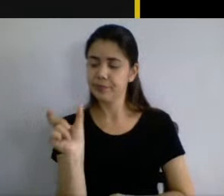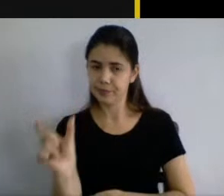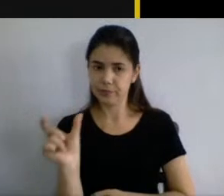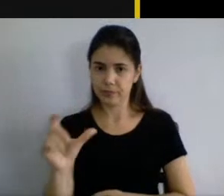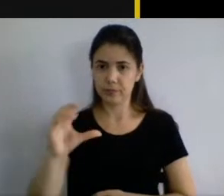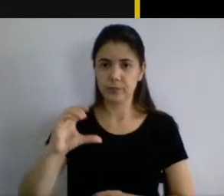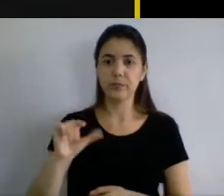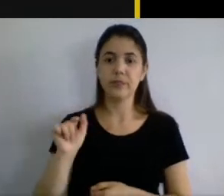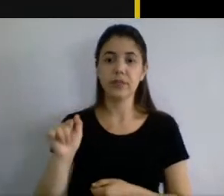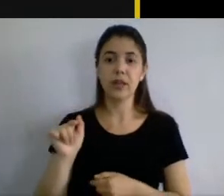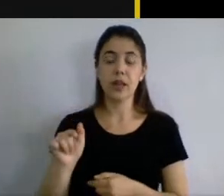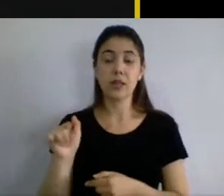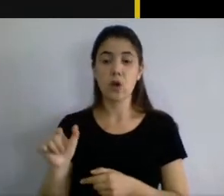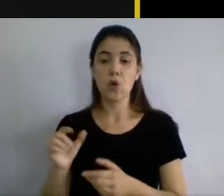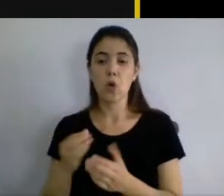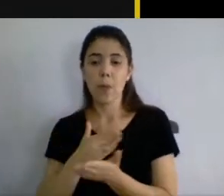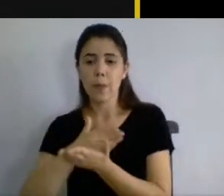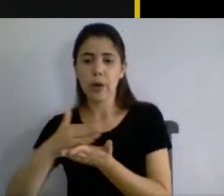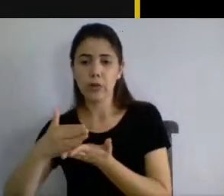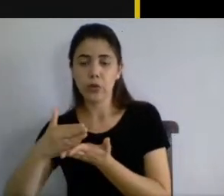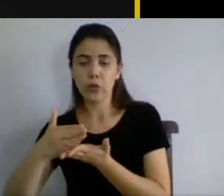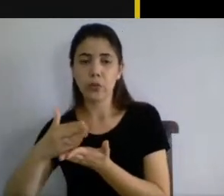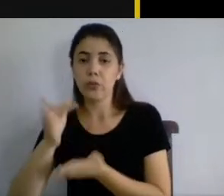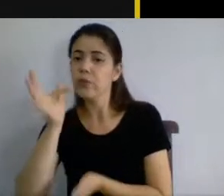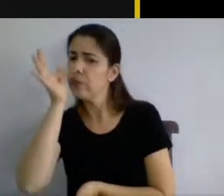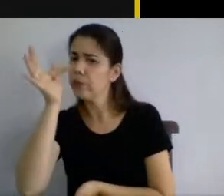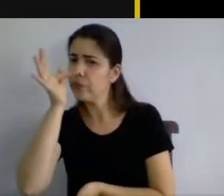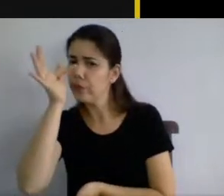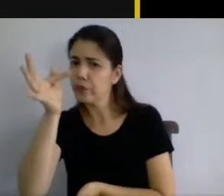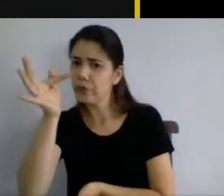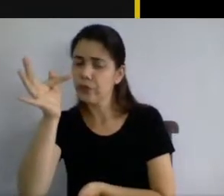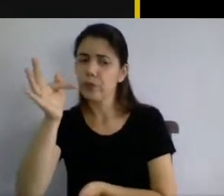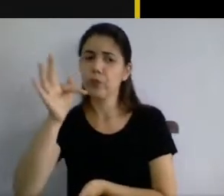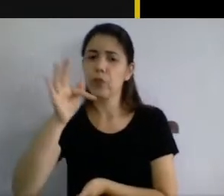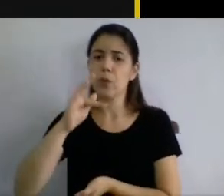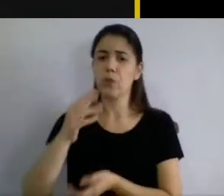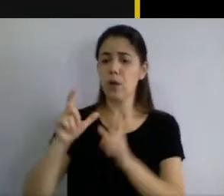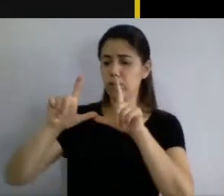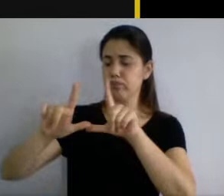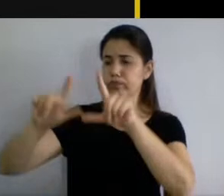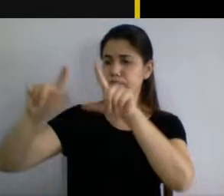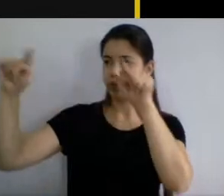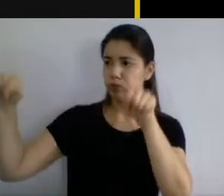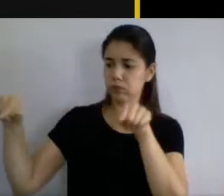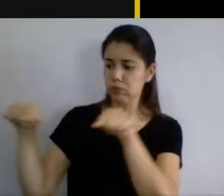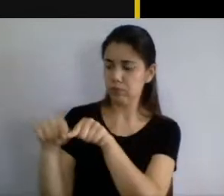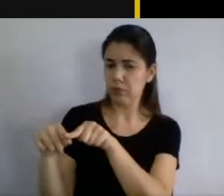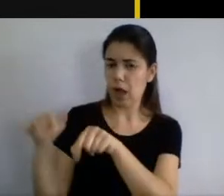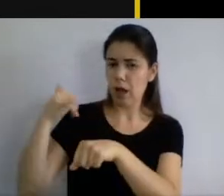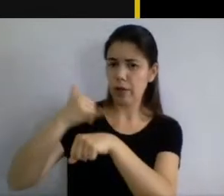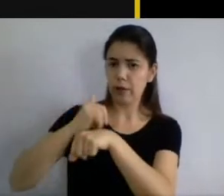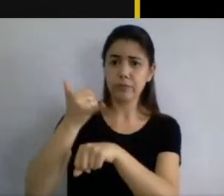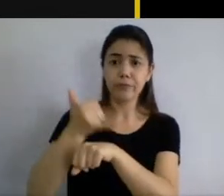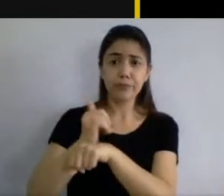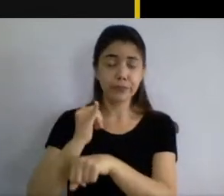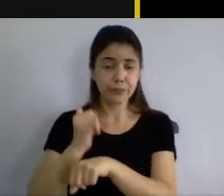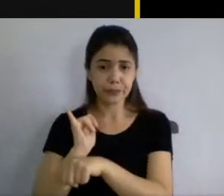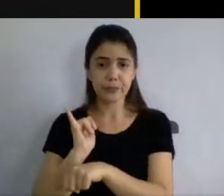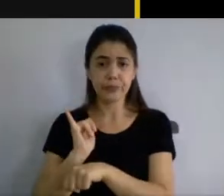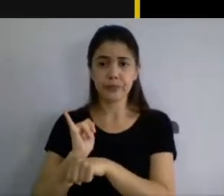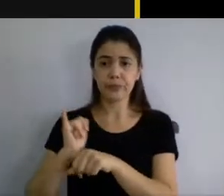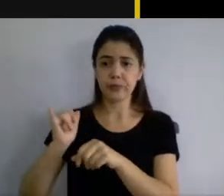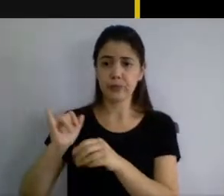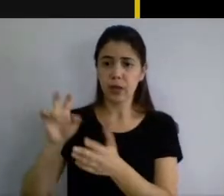ele vem do francês, que nomeia uma placa de metal que é usada como um molde para imprimir